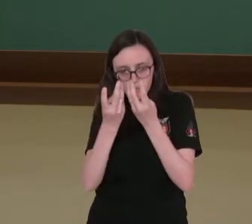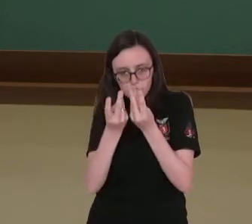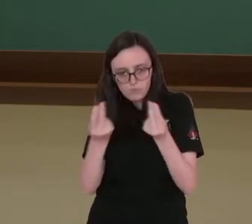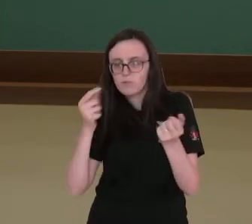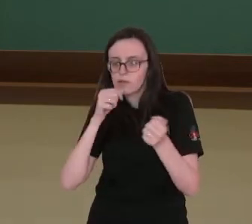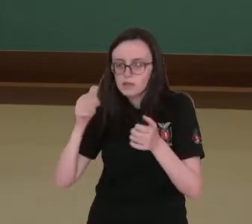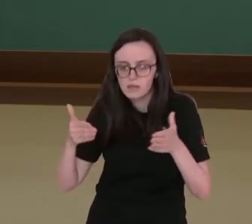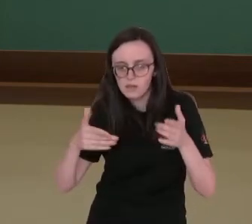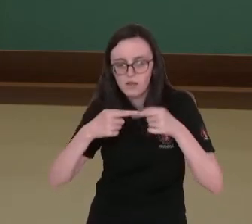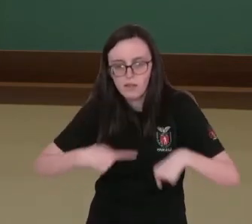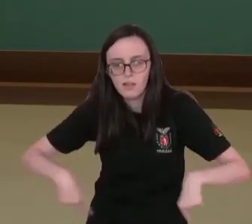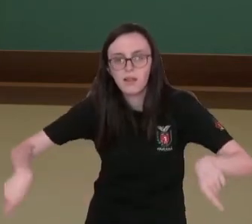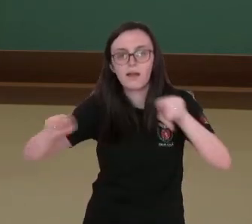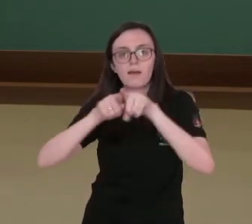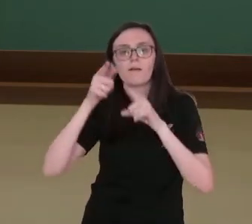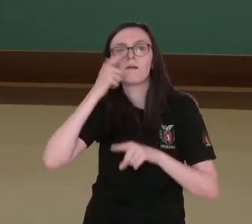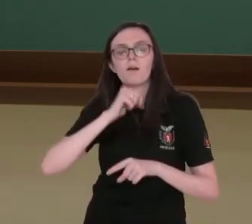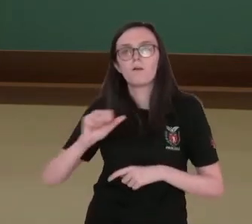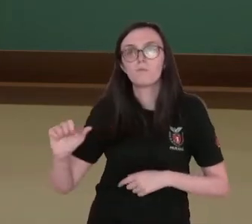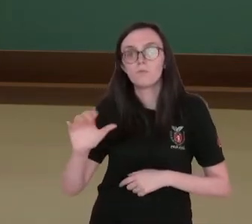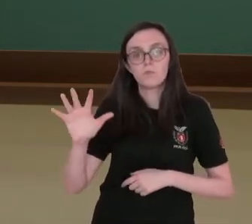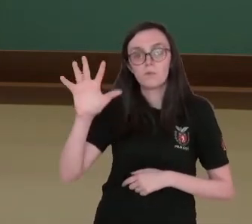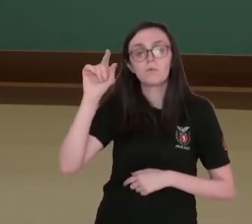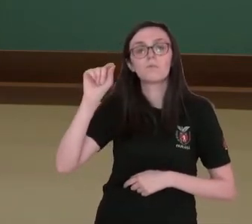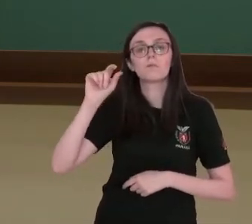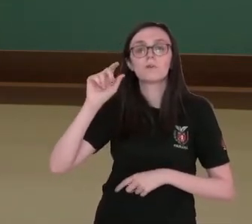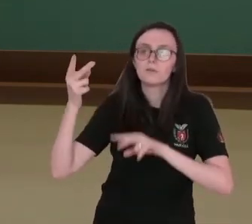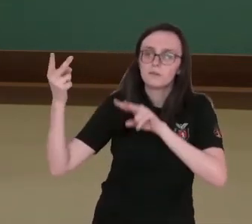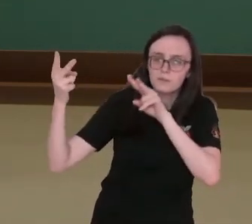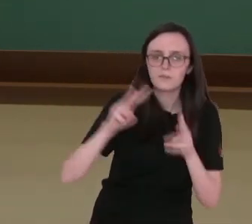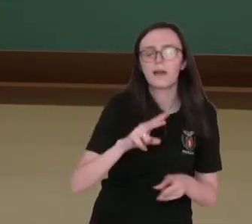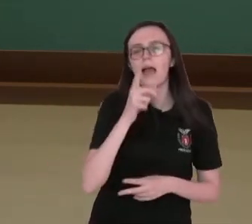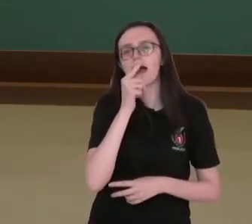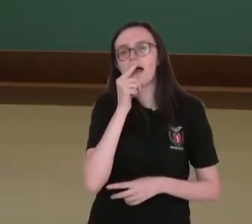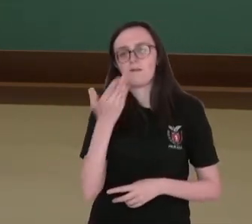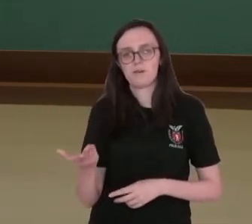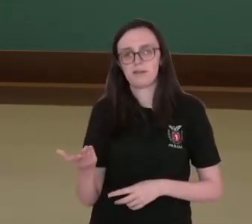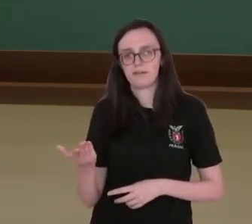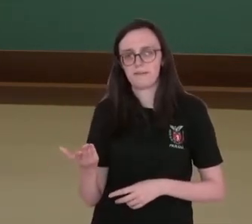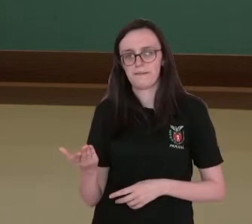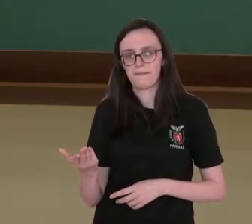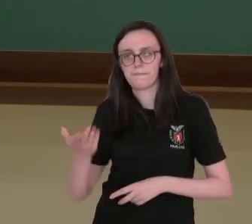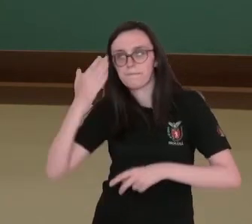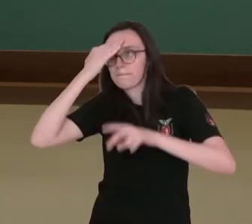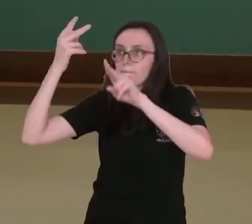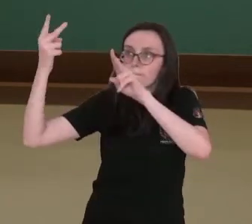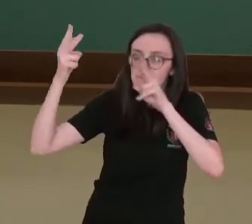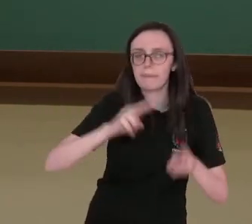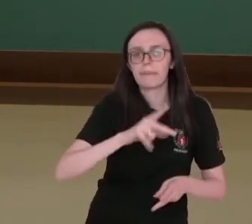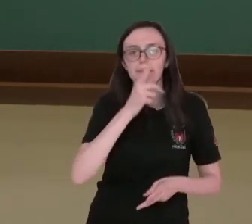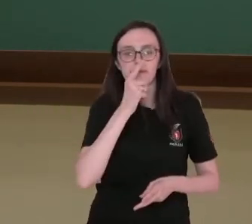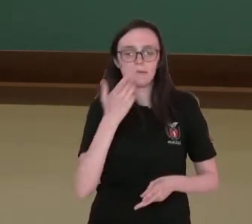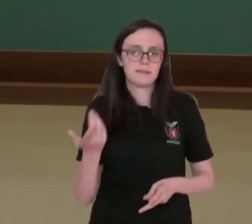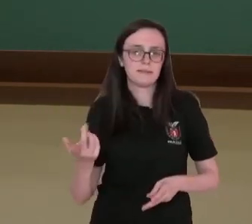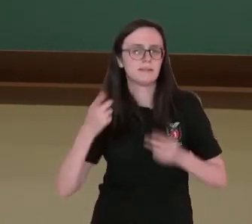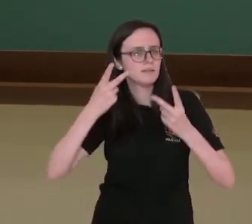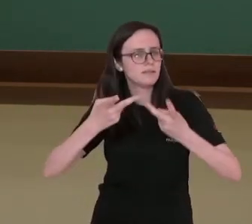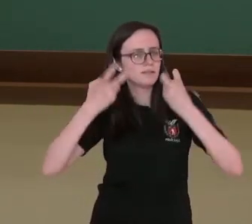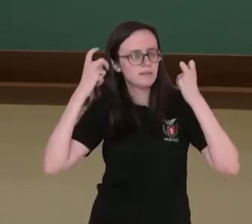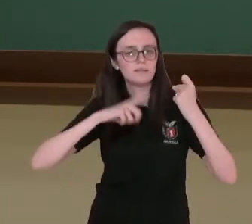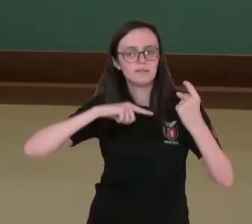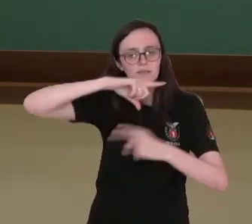rio, um lago, para que o vapor volte a virar líquido. Parte do vapor volte a virar líquido, tá? Pode notar que as